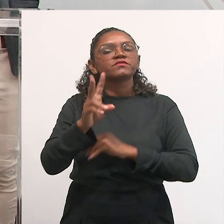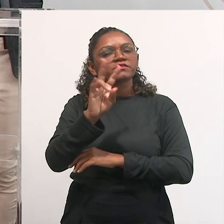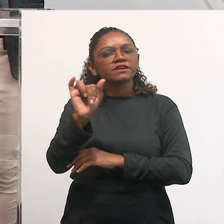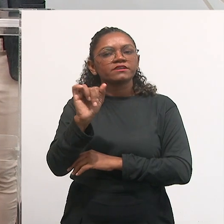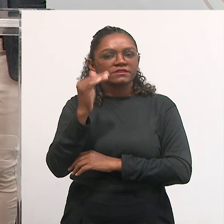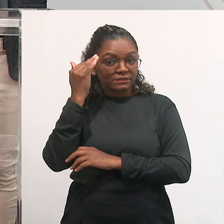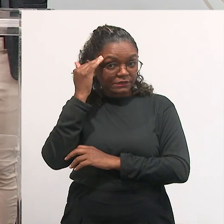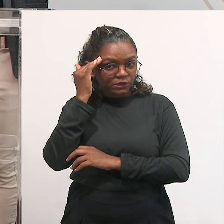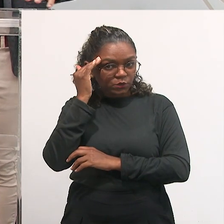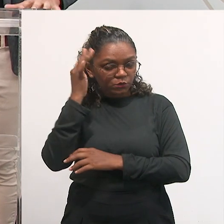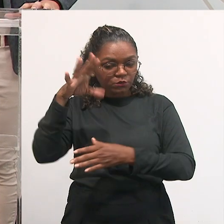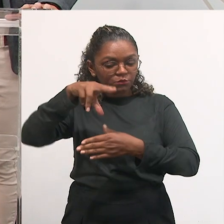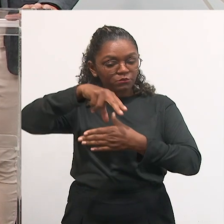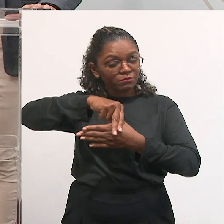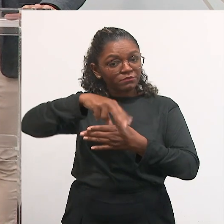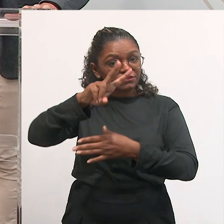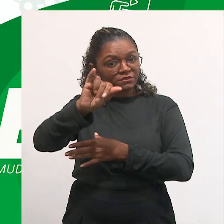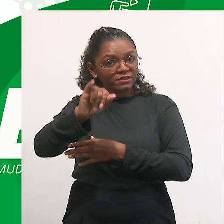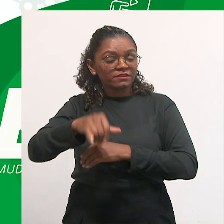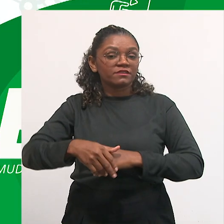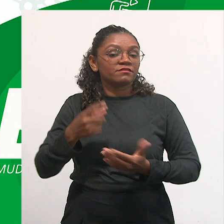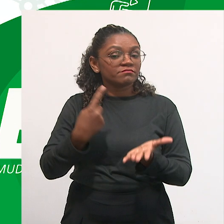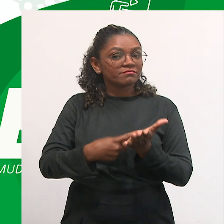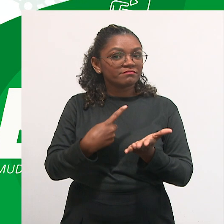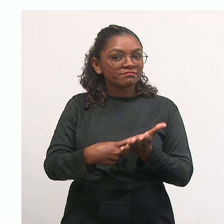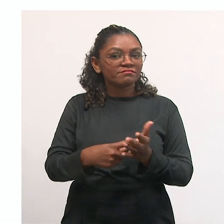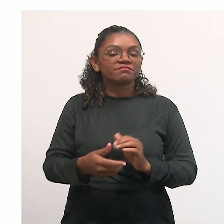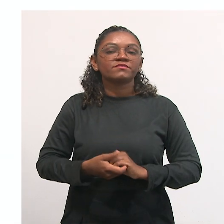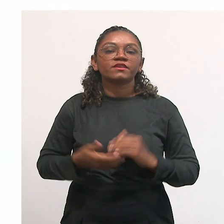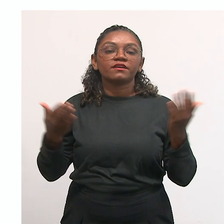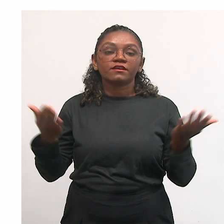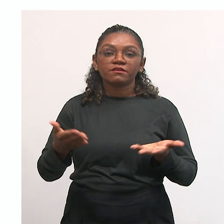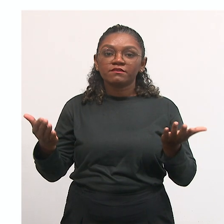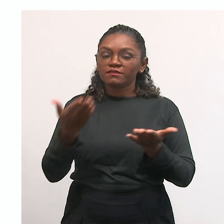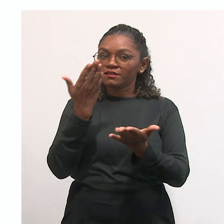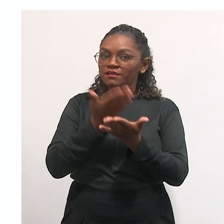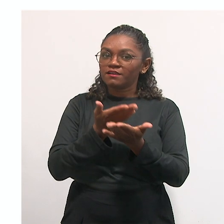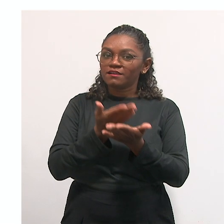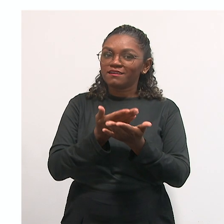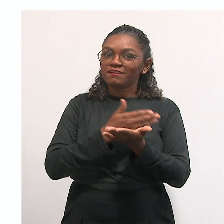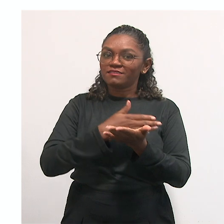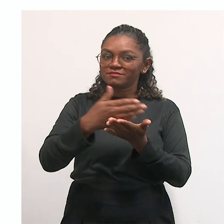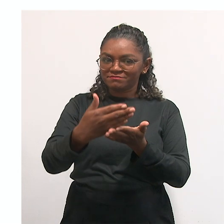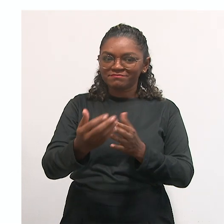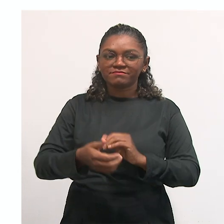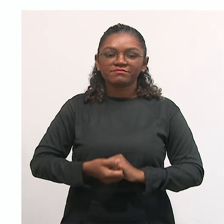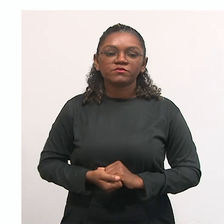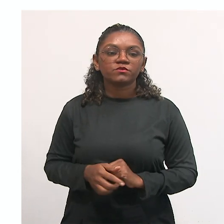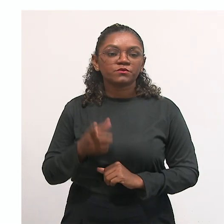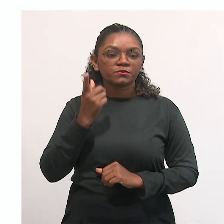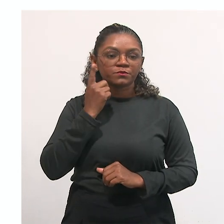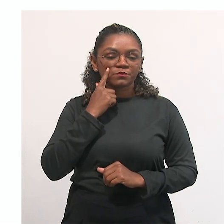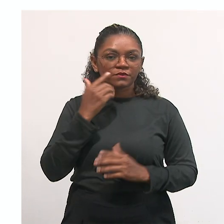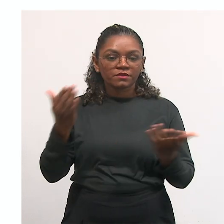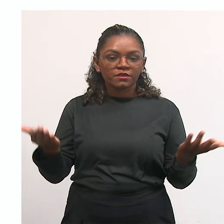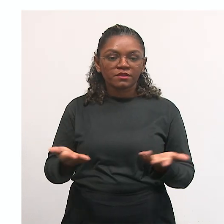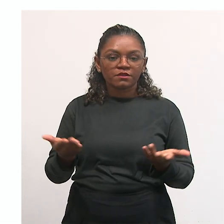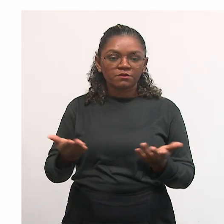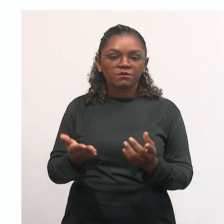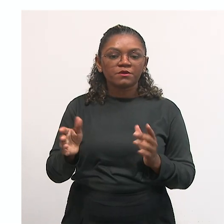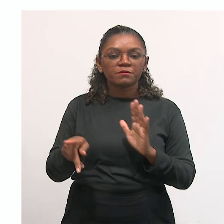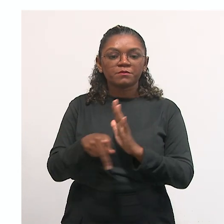anexo, beleza? Fica também esse nosso compromisso aqui. Então vamos iniciar a aula agora, né, gente? A agenda da aula, primeiramente, então, apresentar aqui